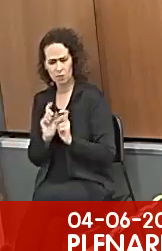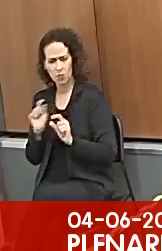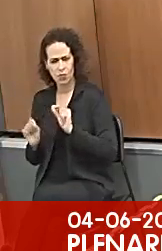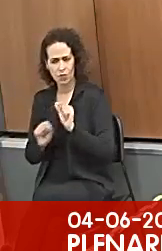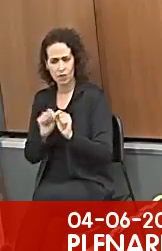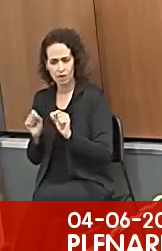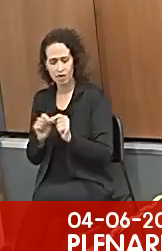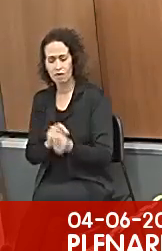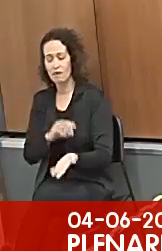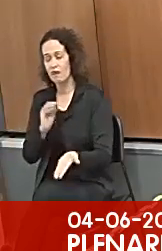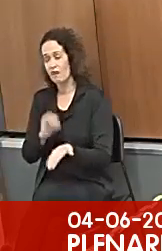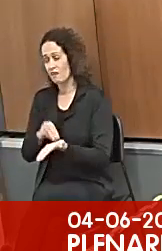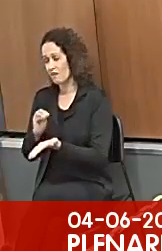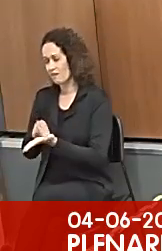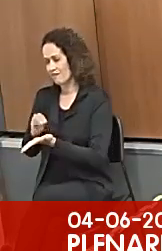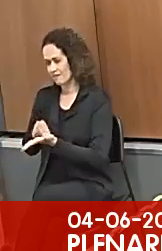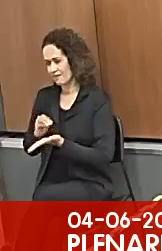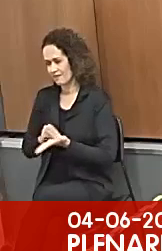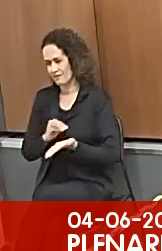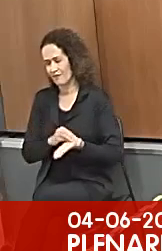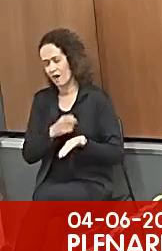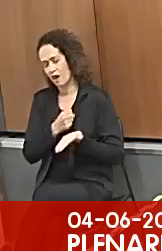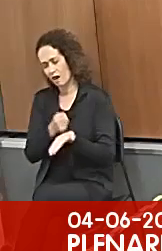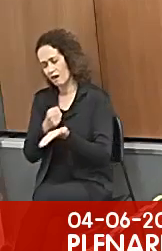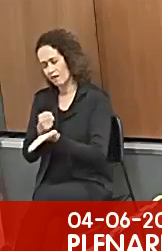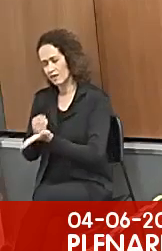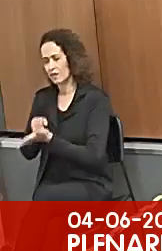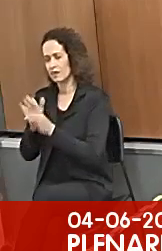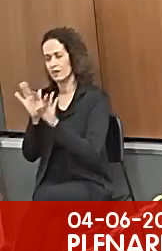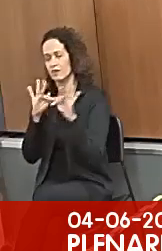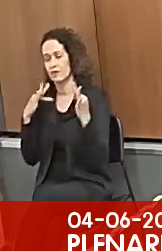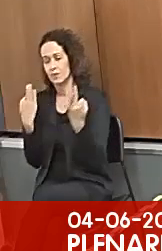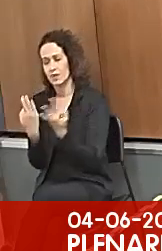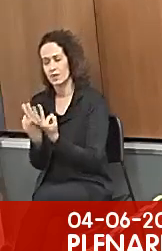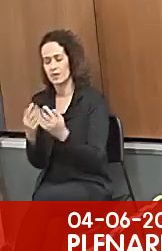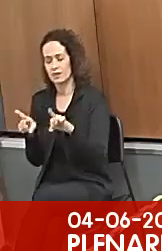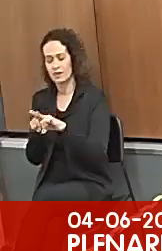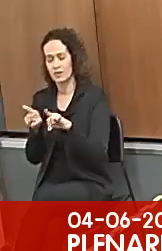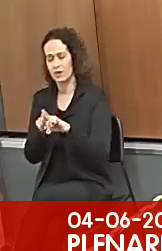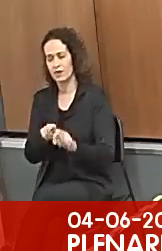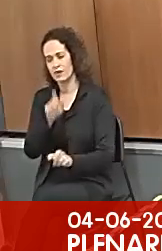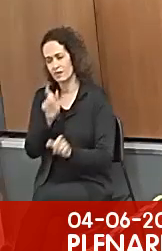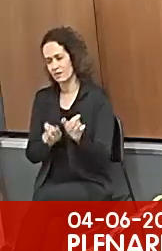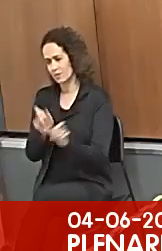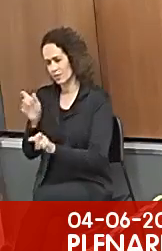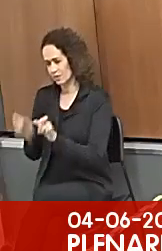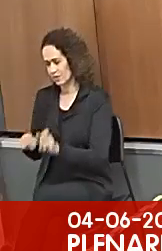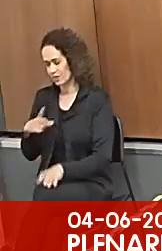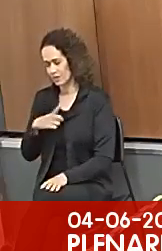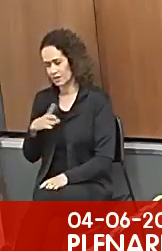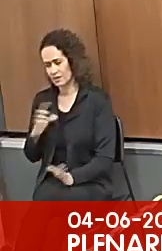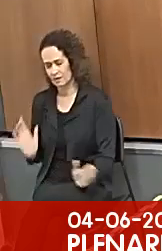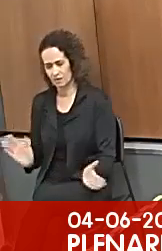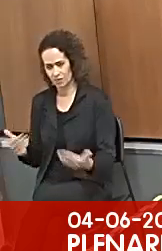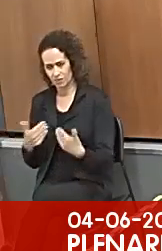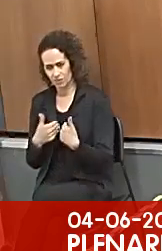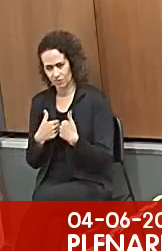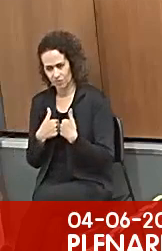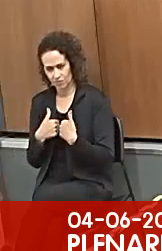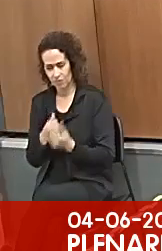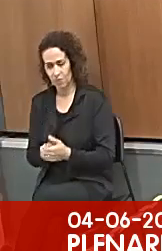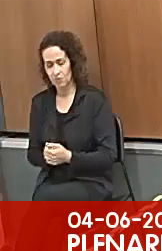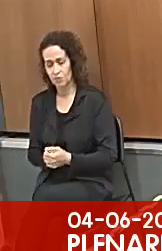falta muita coisa em favor das famílias e das pessoas com autismo. Quando